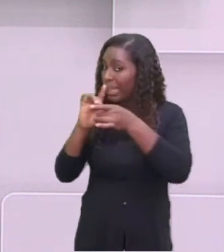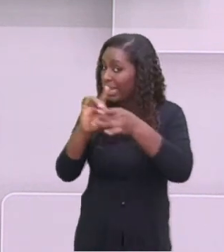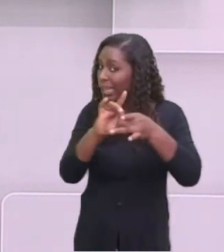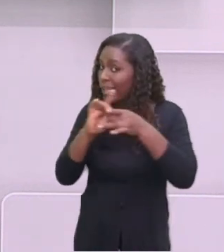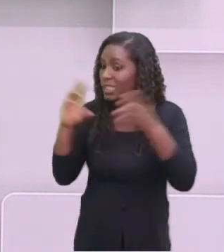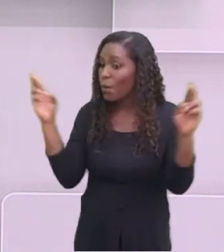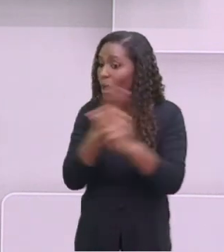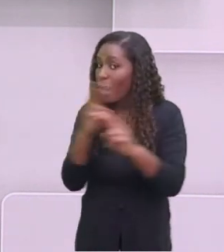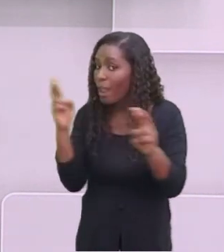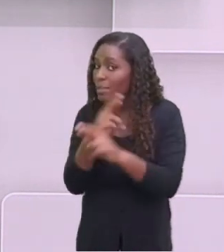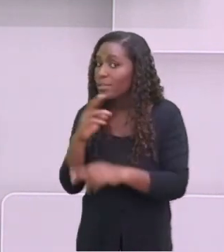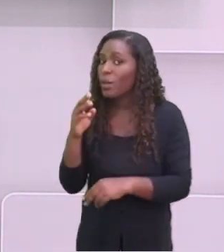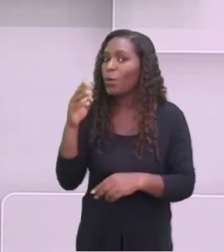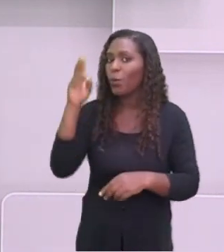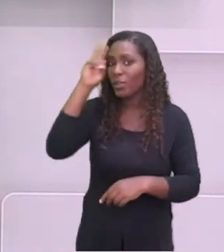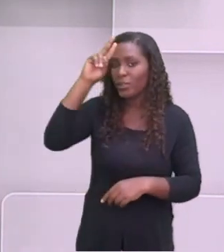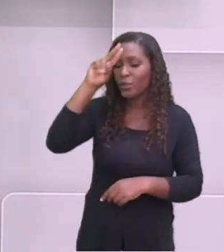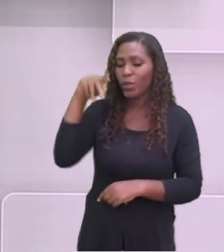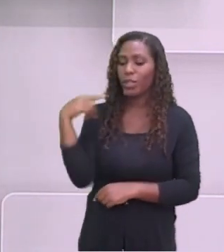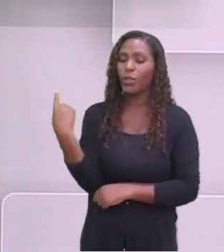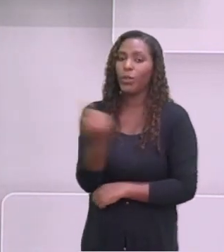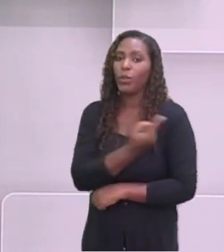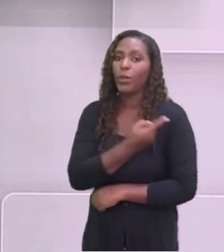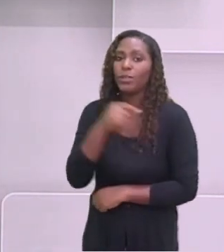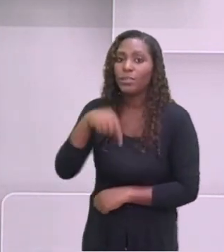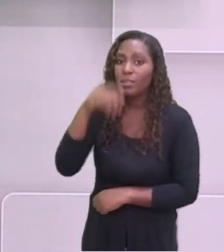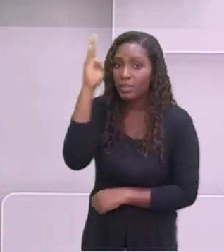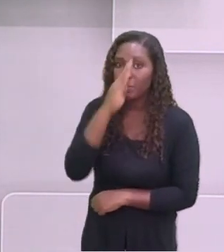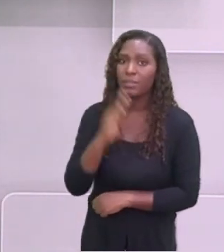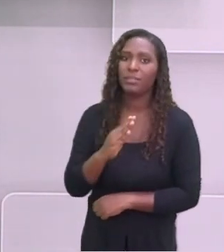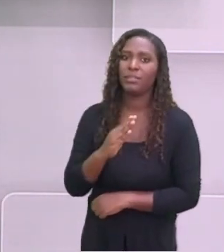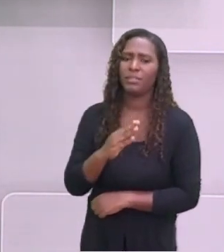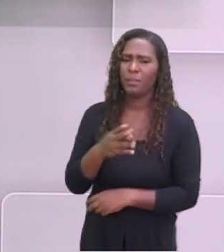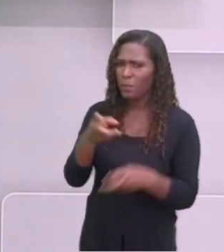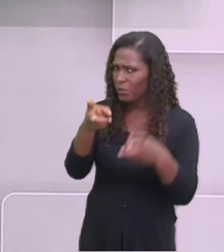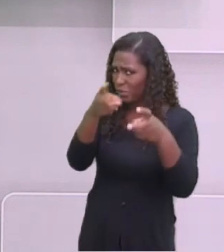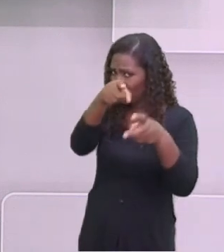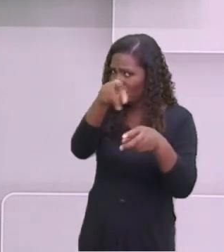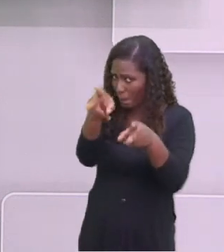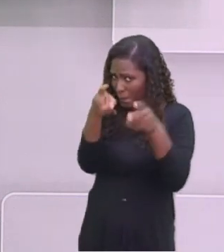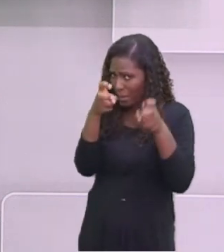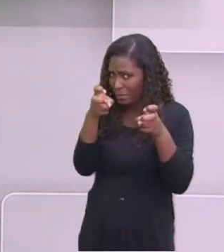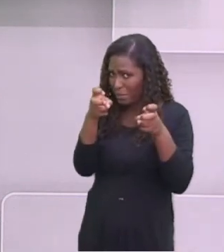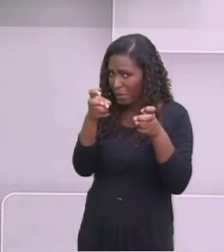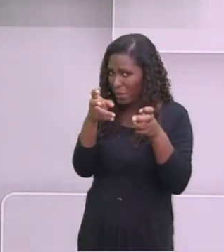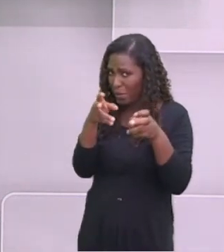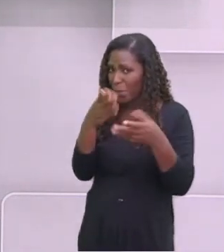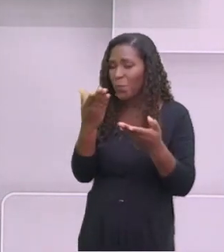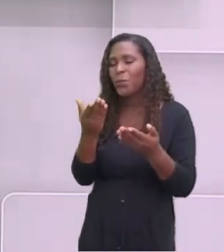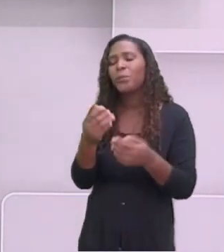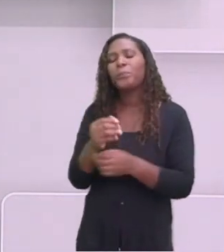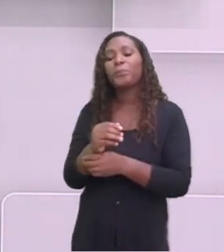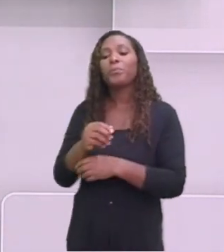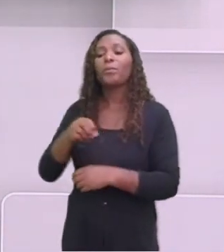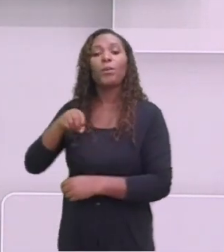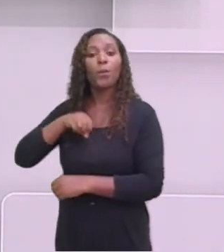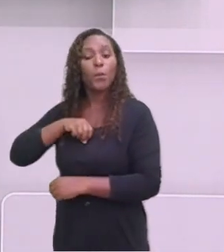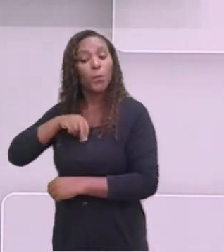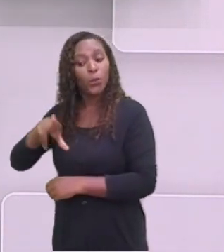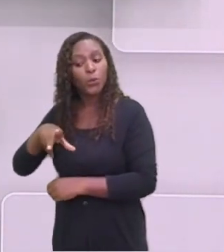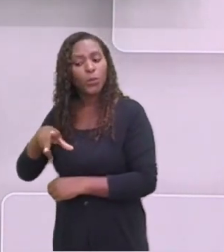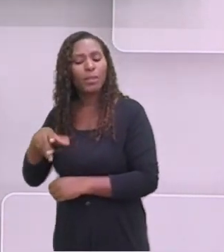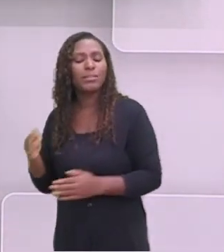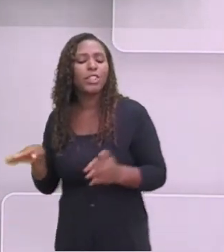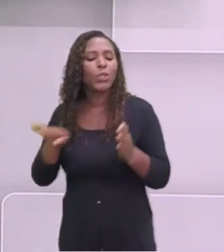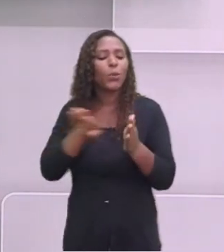está essa nossa história? Foi com a conquista dos